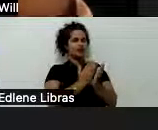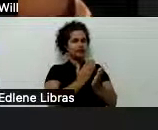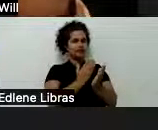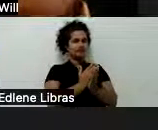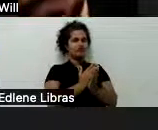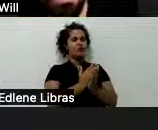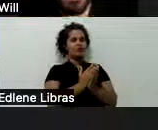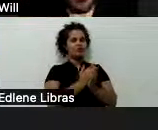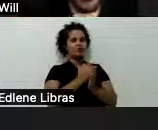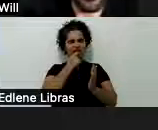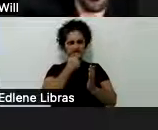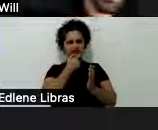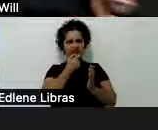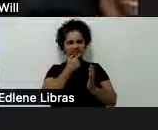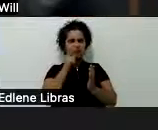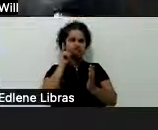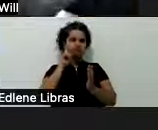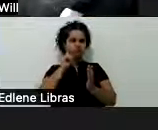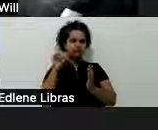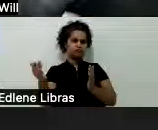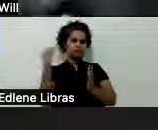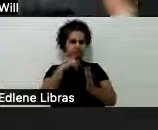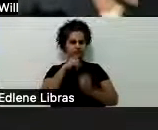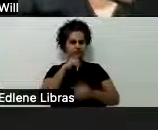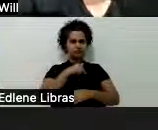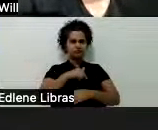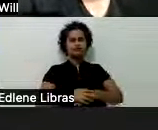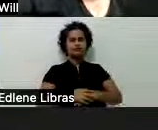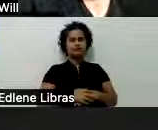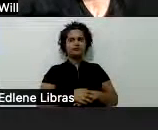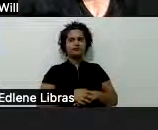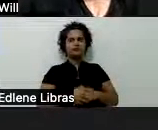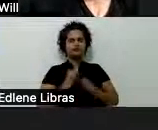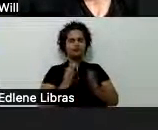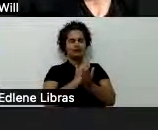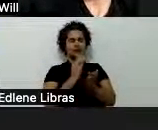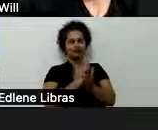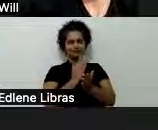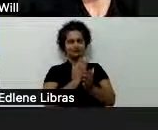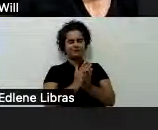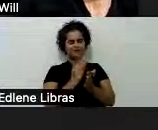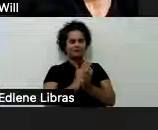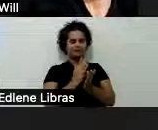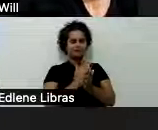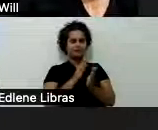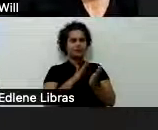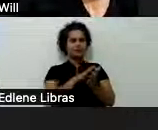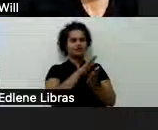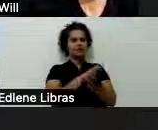um conceito que veio dos Estados Unidos. Esse livro, essa tese de doutorado foi publicada em